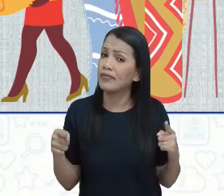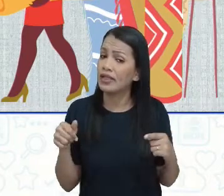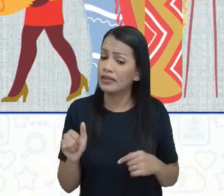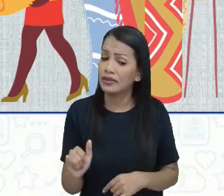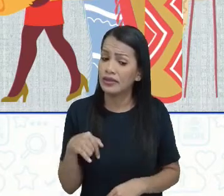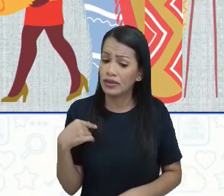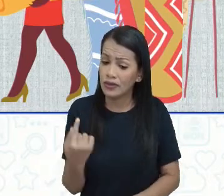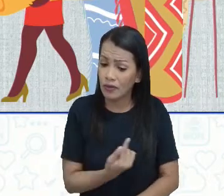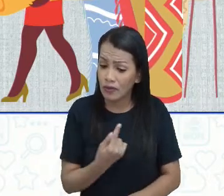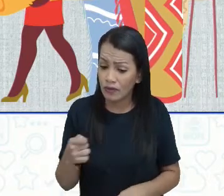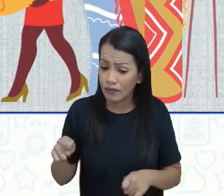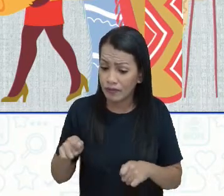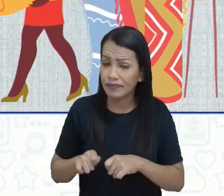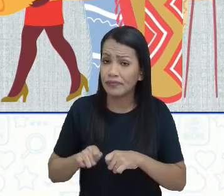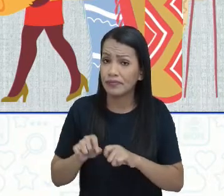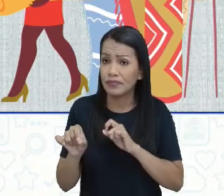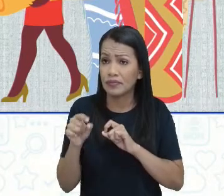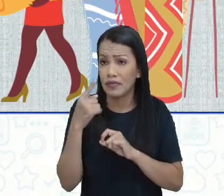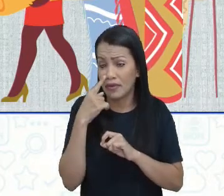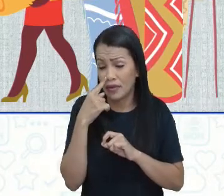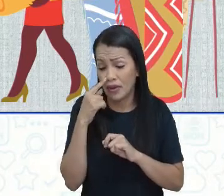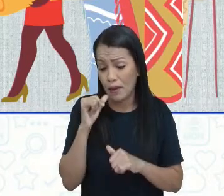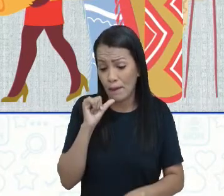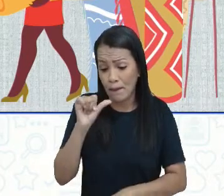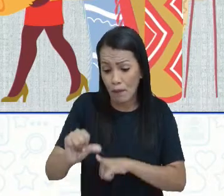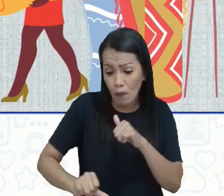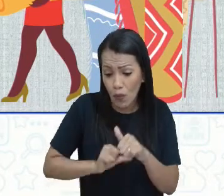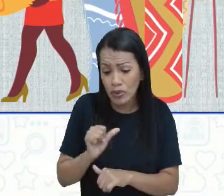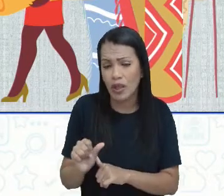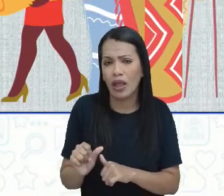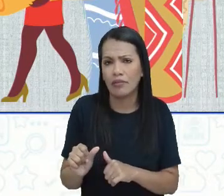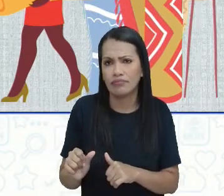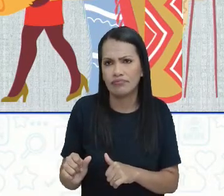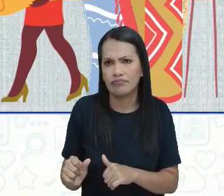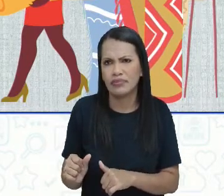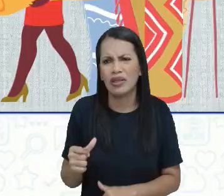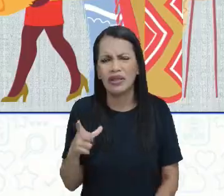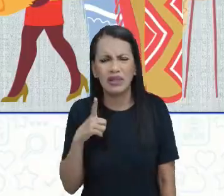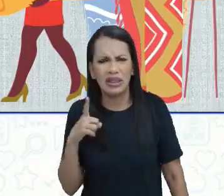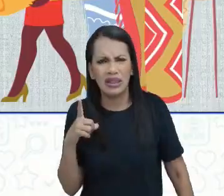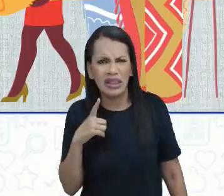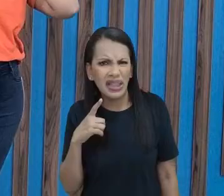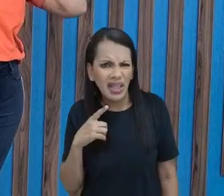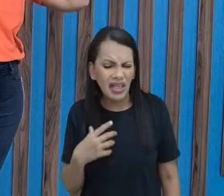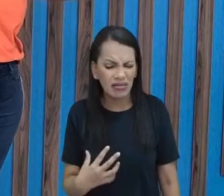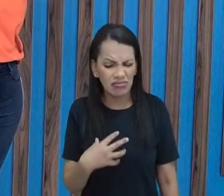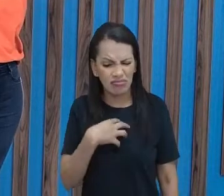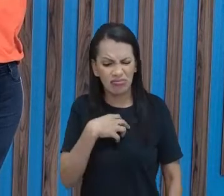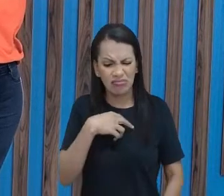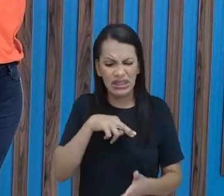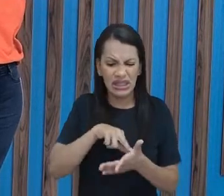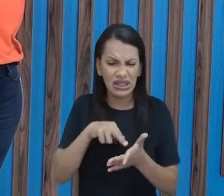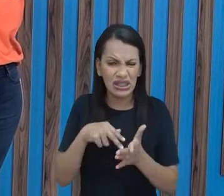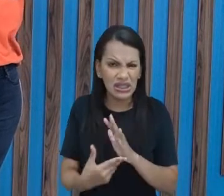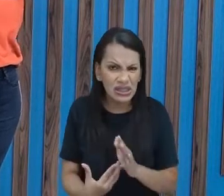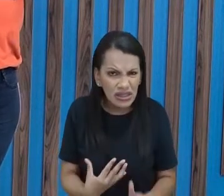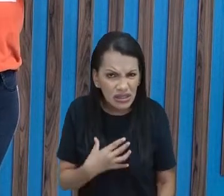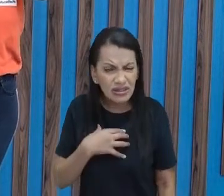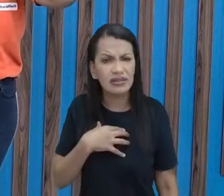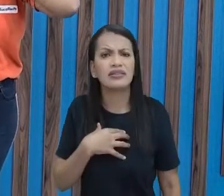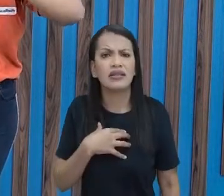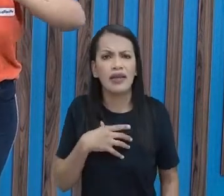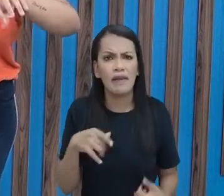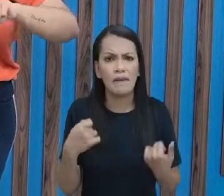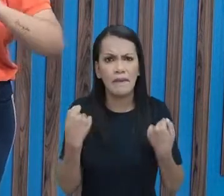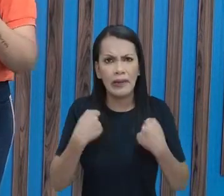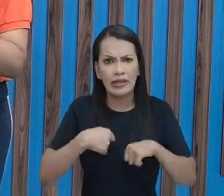gente propusesse uma modificação da ordem? Será que ele faria sentido como narrativa? Será que a gente precisa